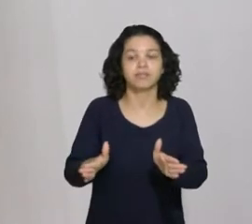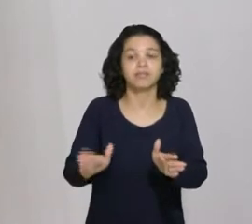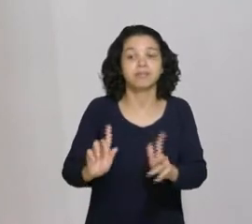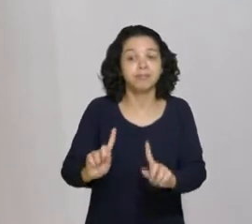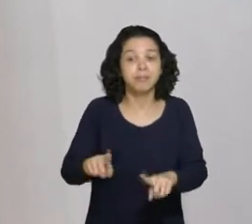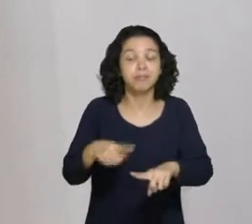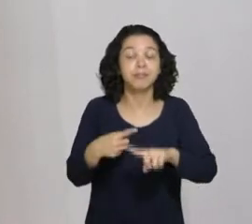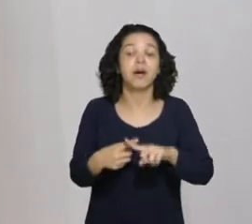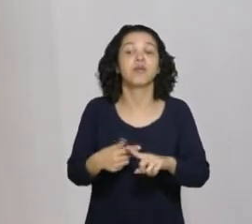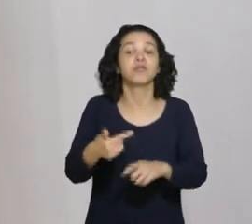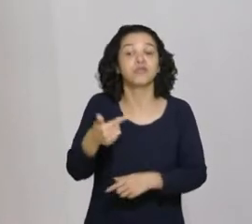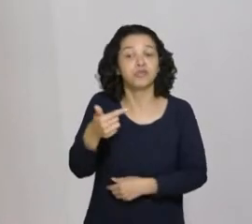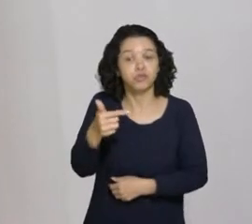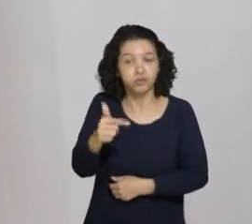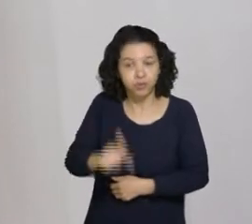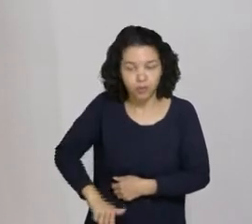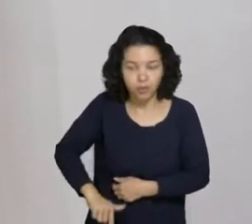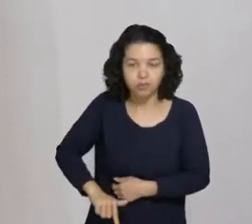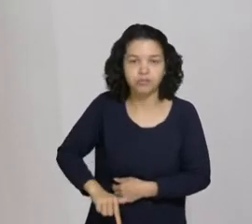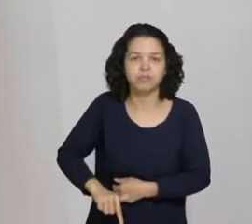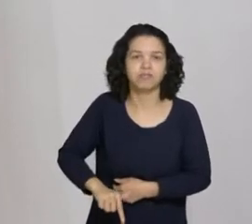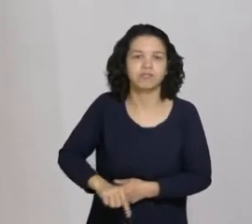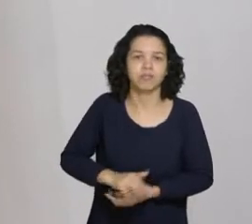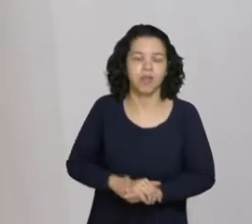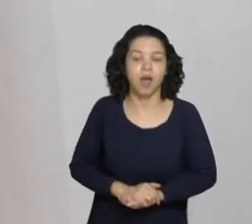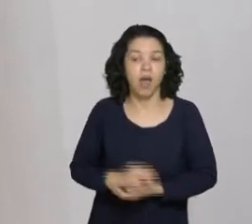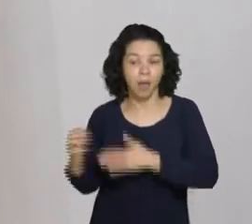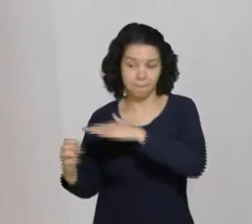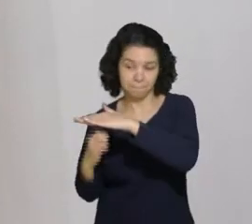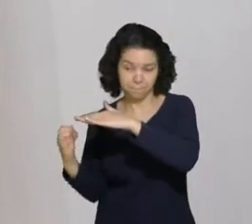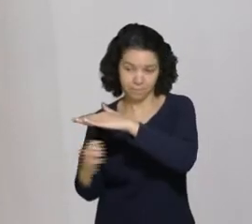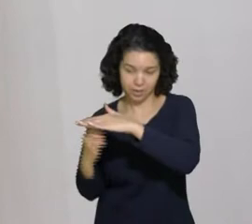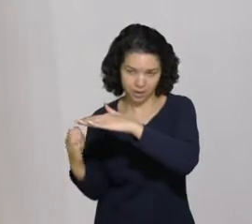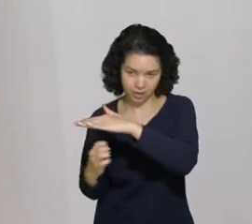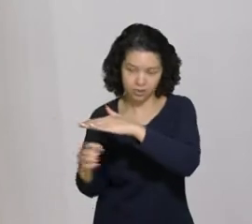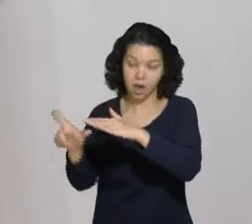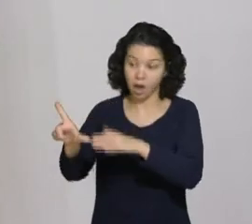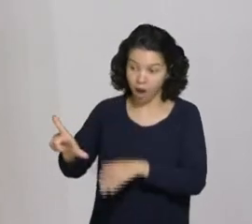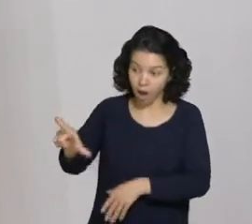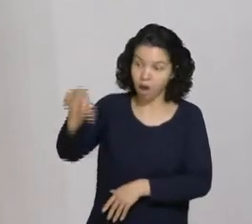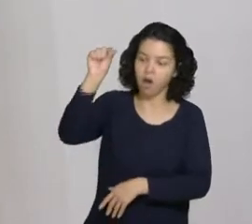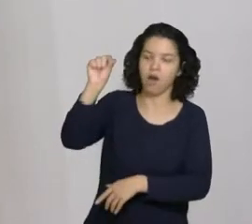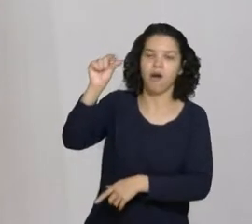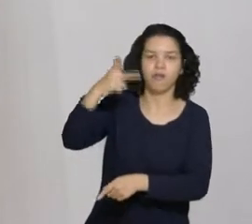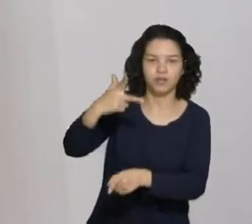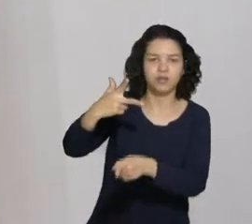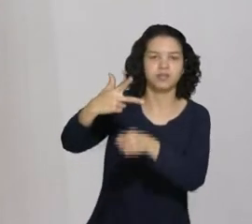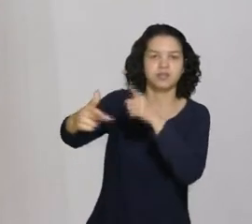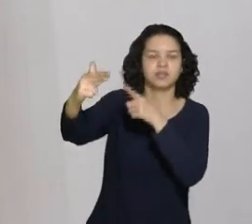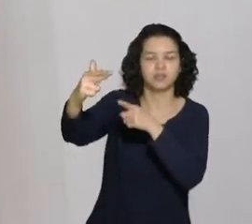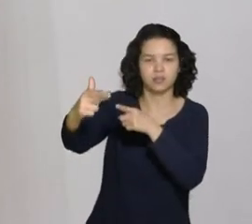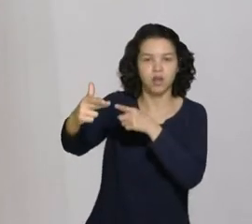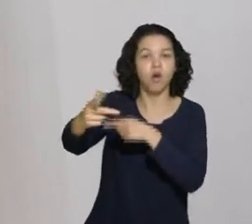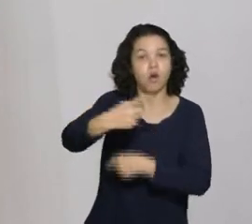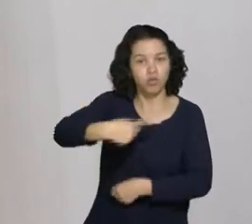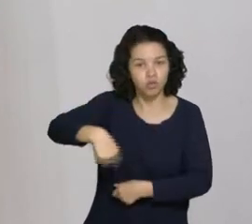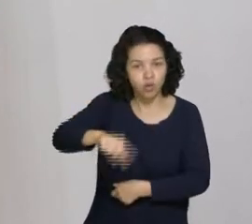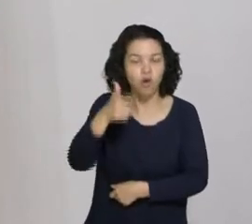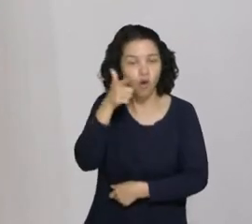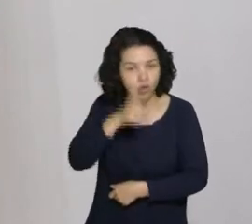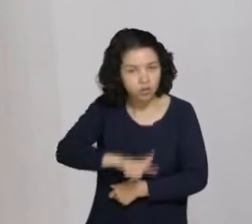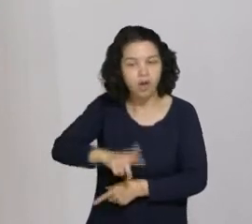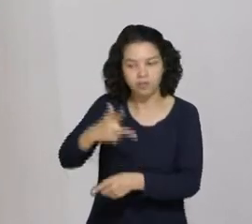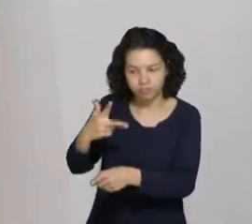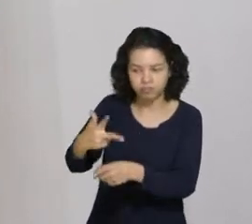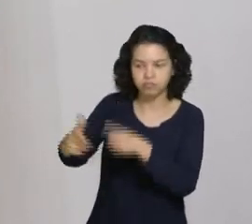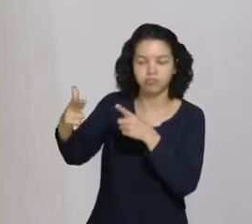quando teve então uma empresa uma empresa Sagrada vencedora quando nós se vemos então uma vencedora